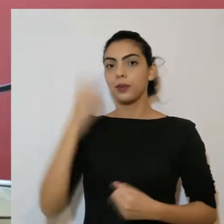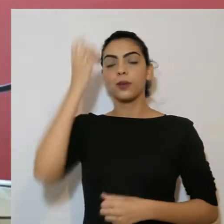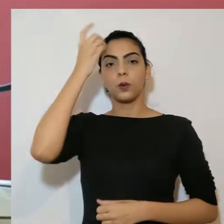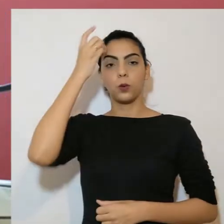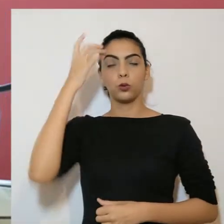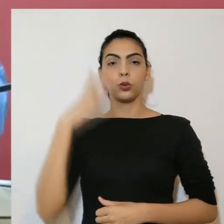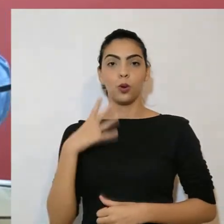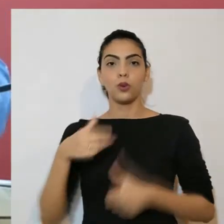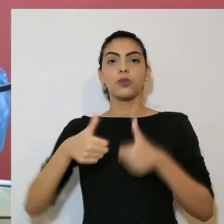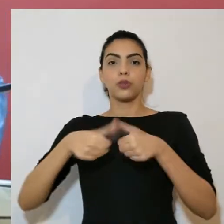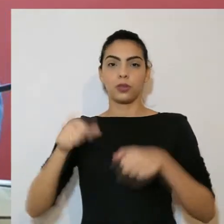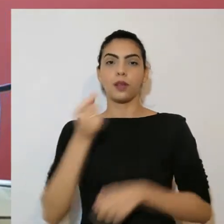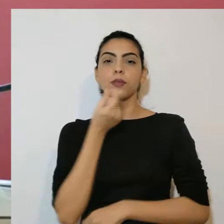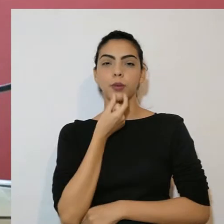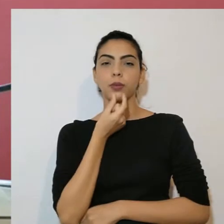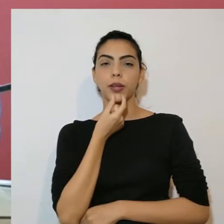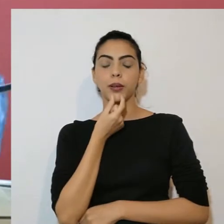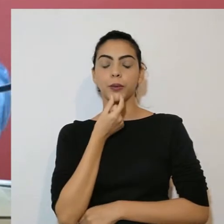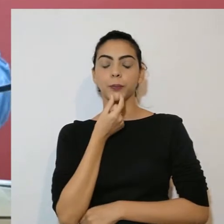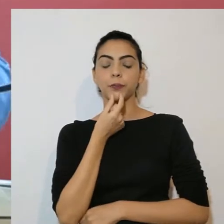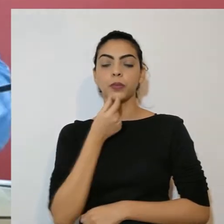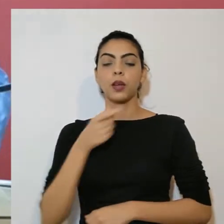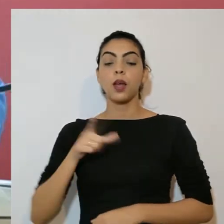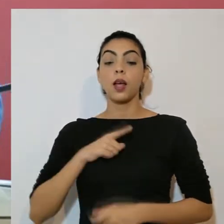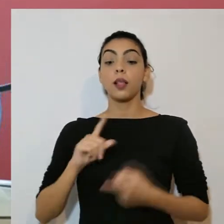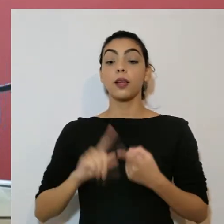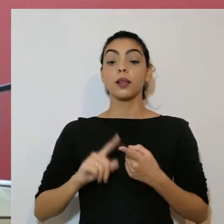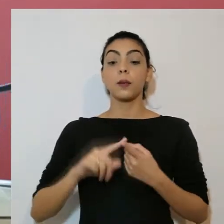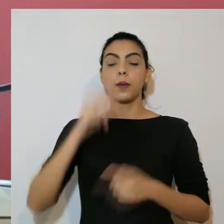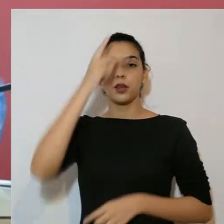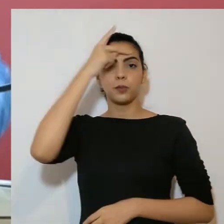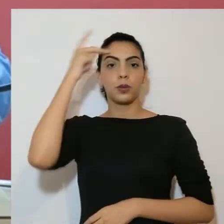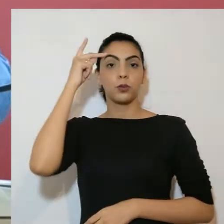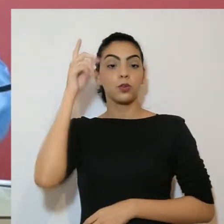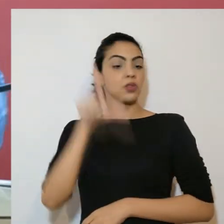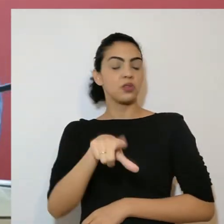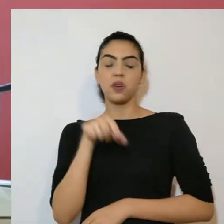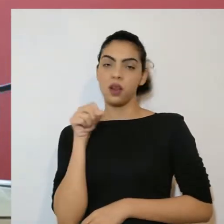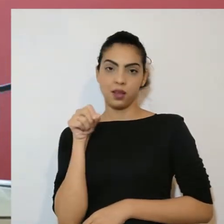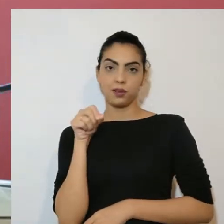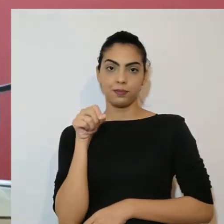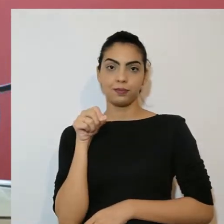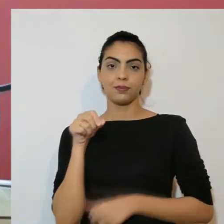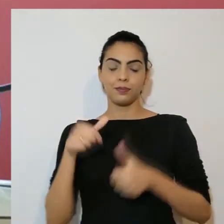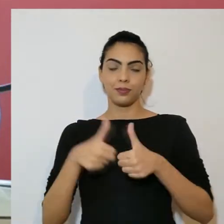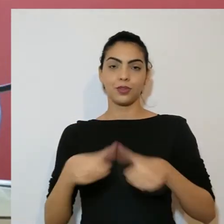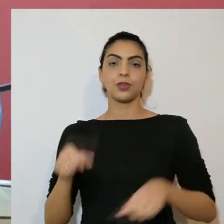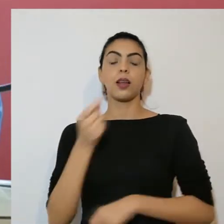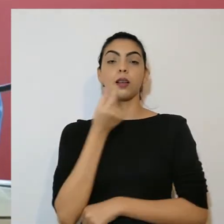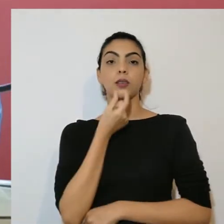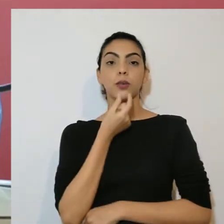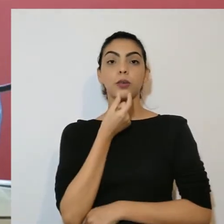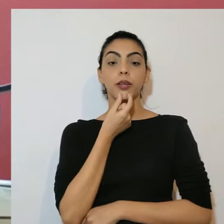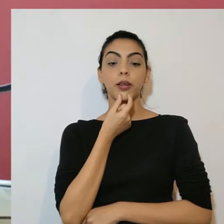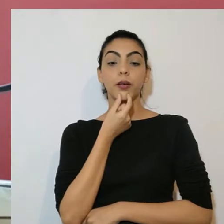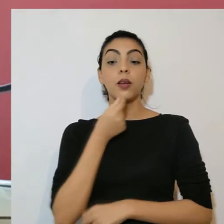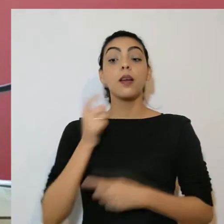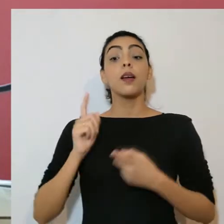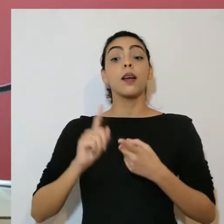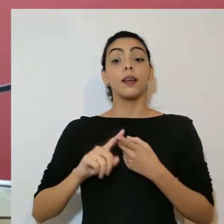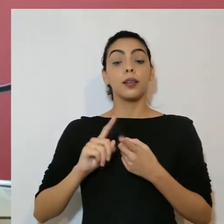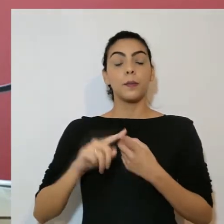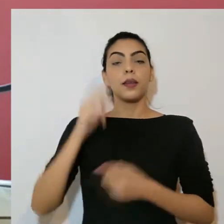dom, temos também aquelas pessoas que optaram por ficar solteiros, por viverem assim, e